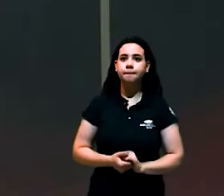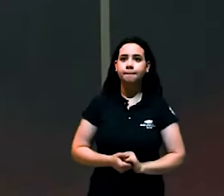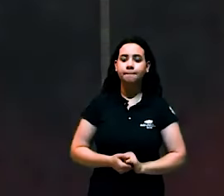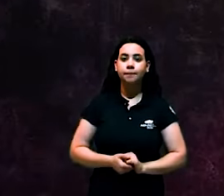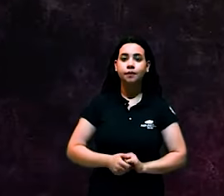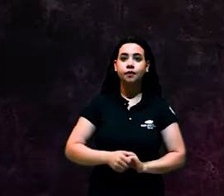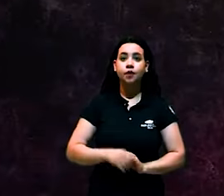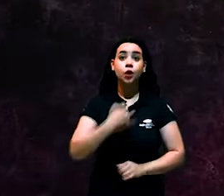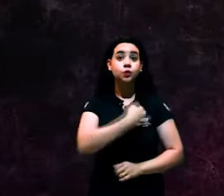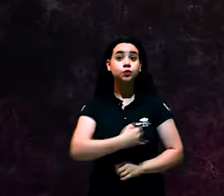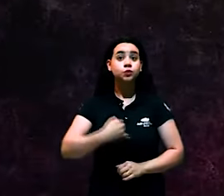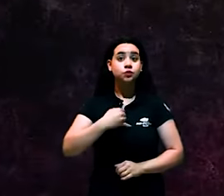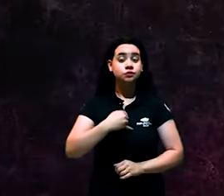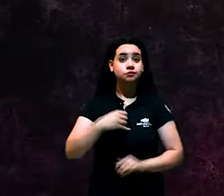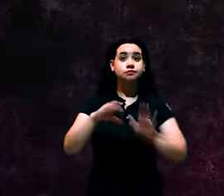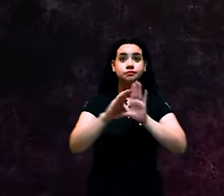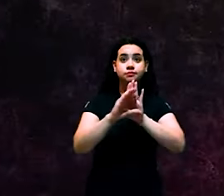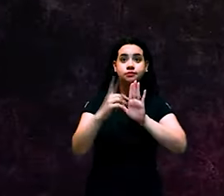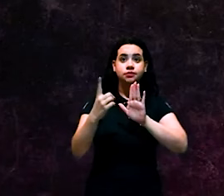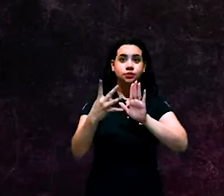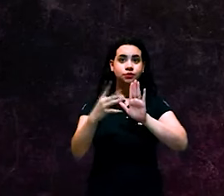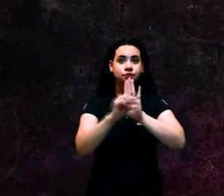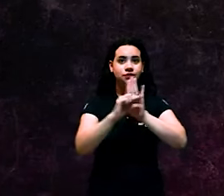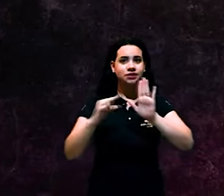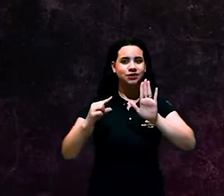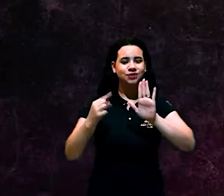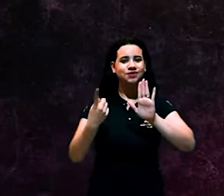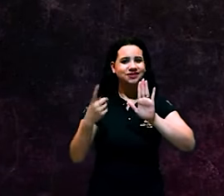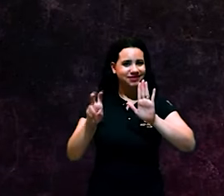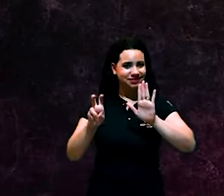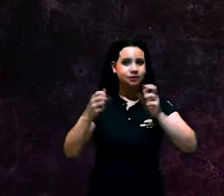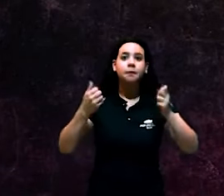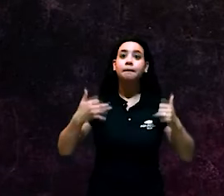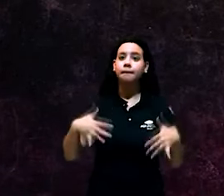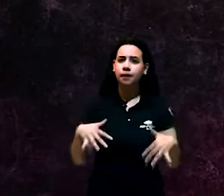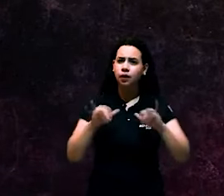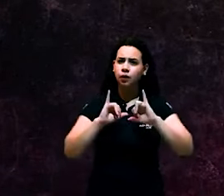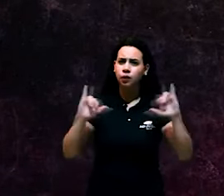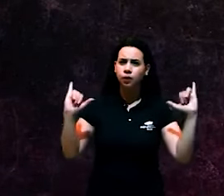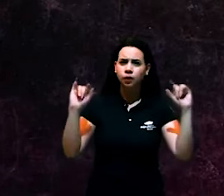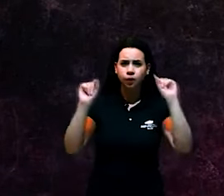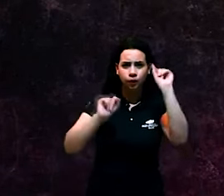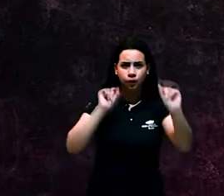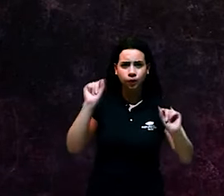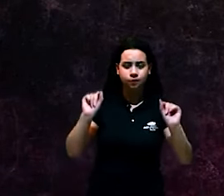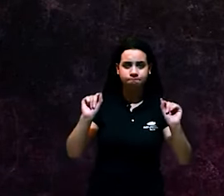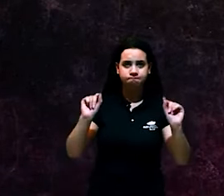Evangelho de João, capítulo de número 14, e o verso número 15,